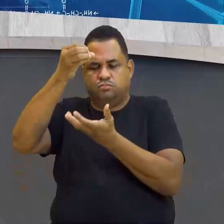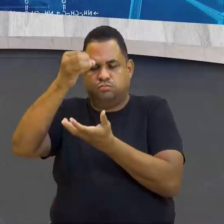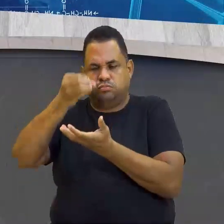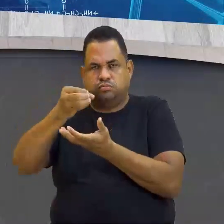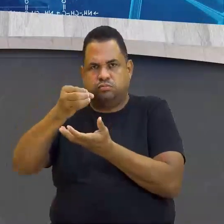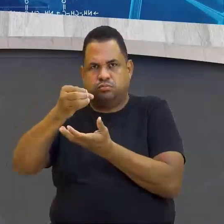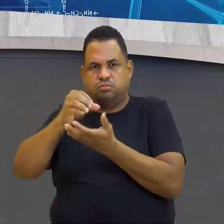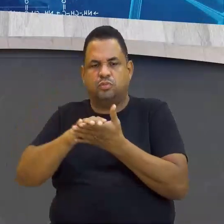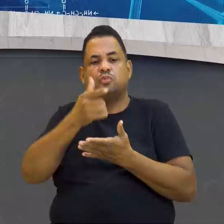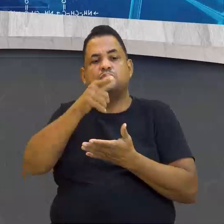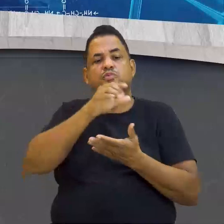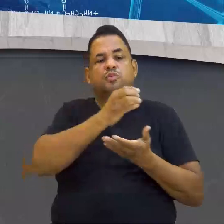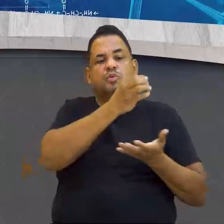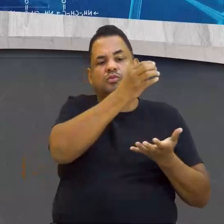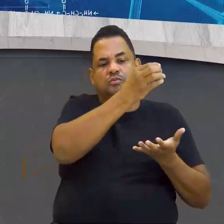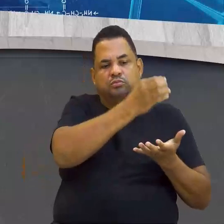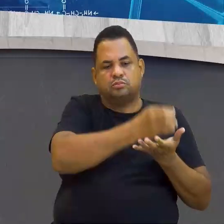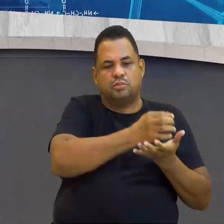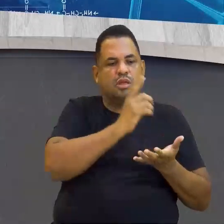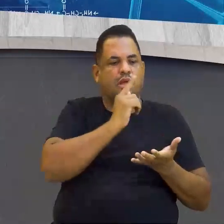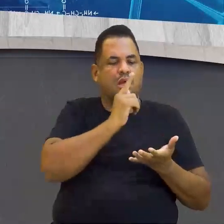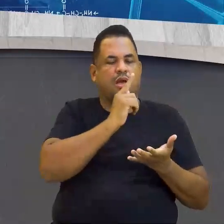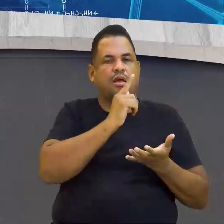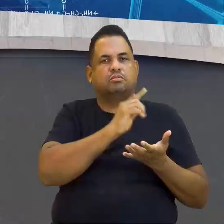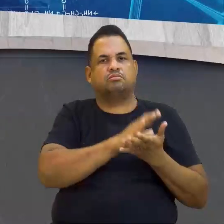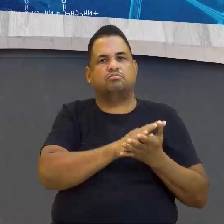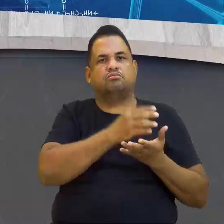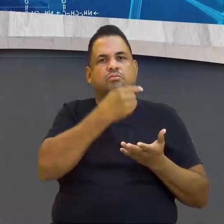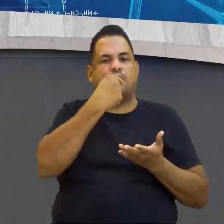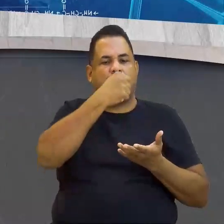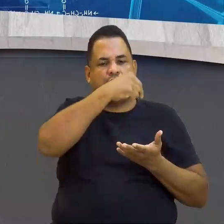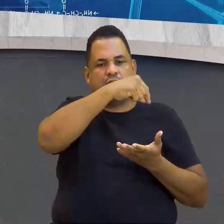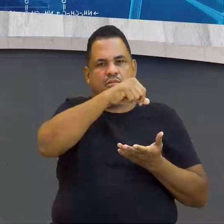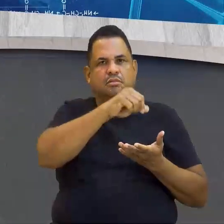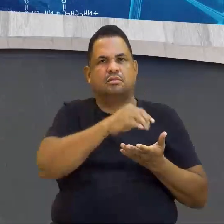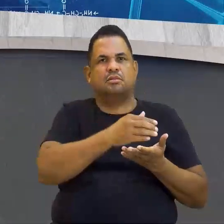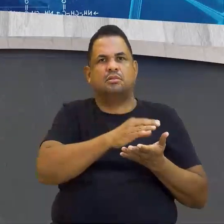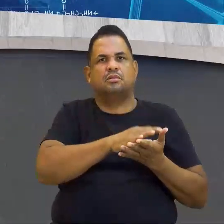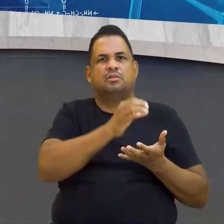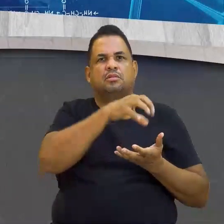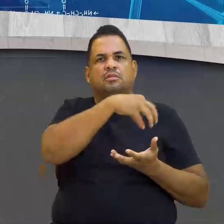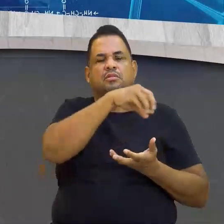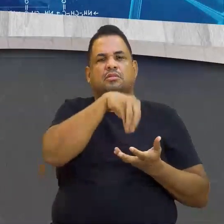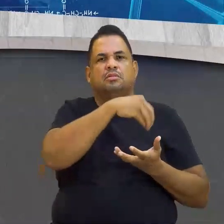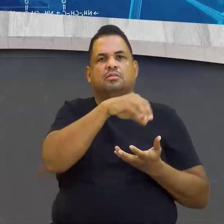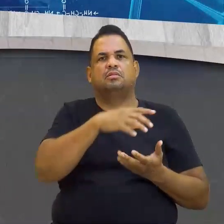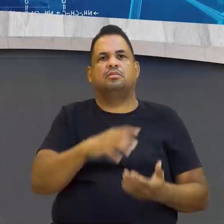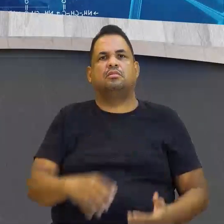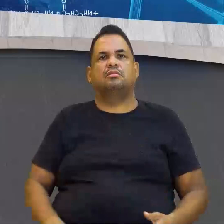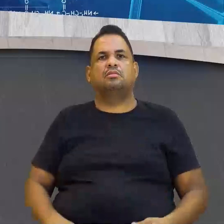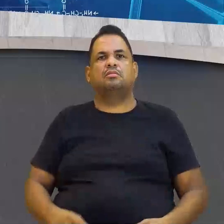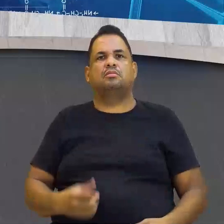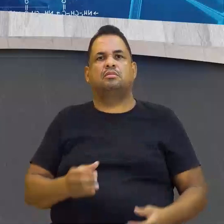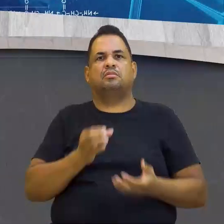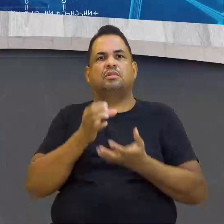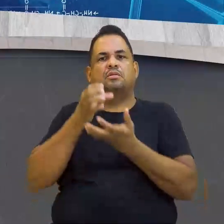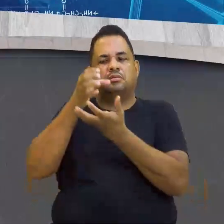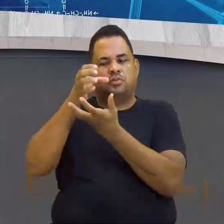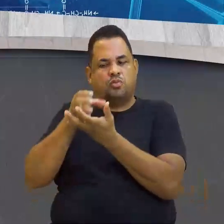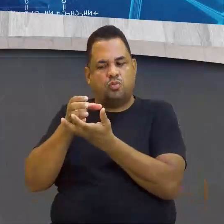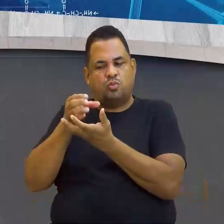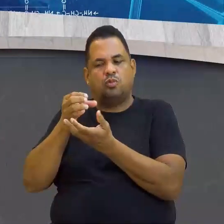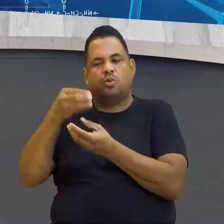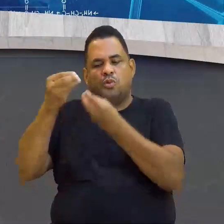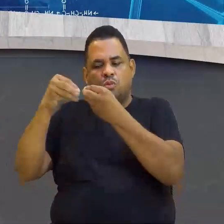coloca água e sal. Pode colocar aí 1 colher cheia de sal e dissolver bem. E pega o mesmo ovo que você usou no